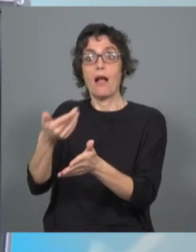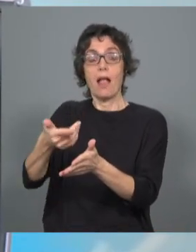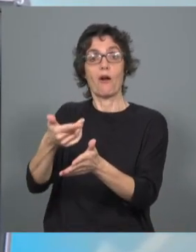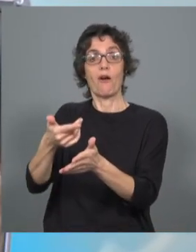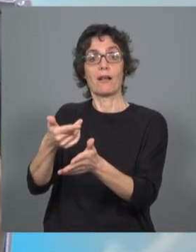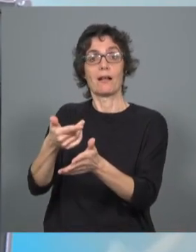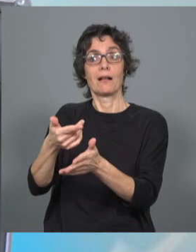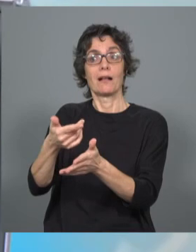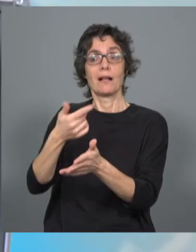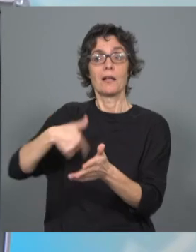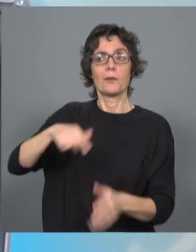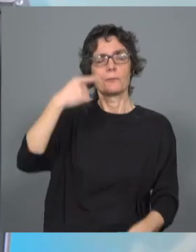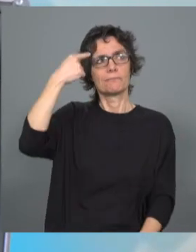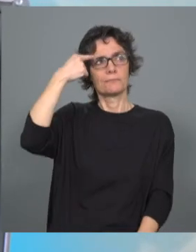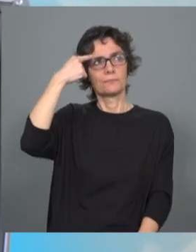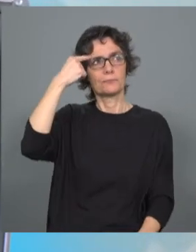foi um bocadinho,